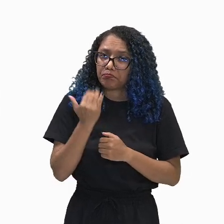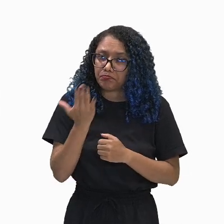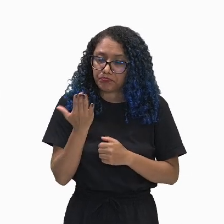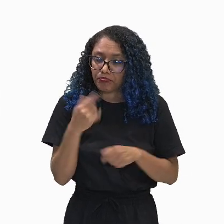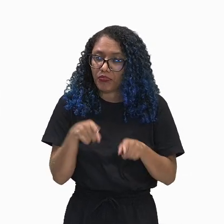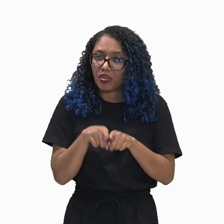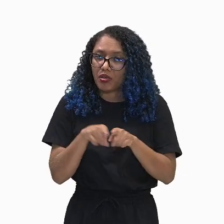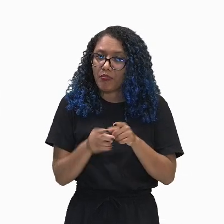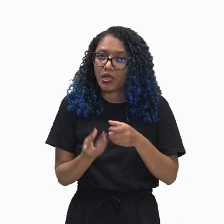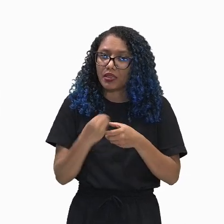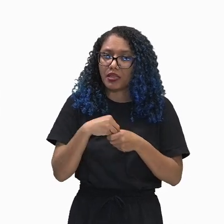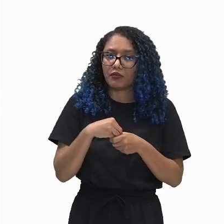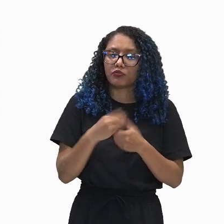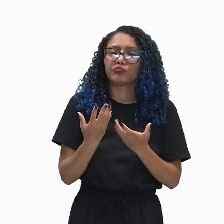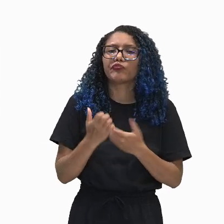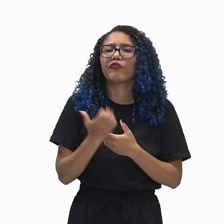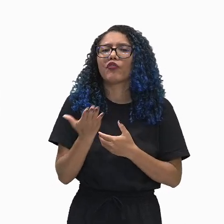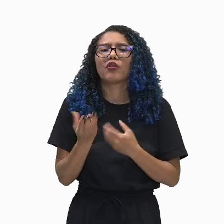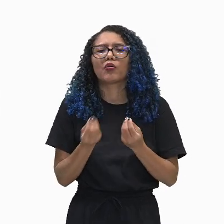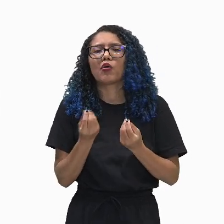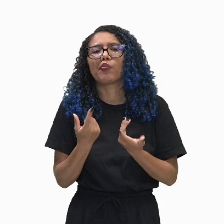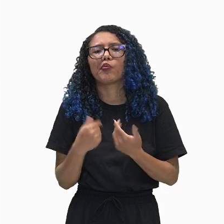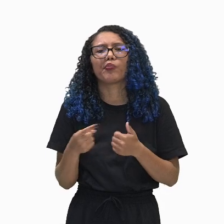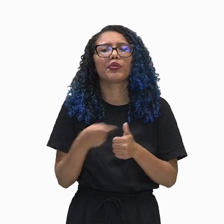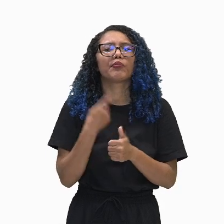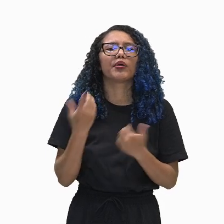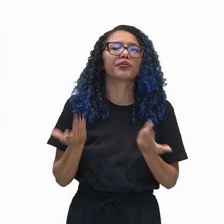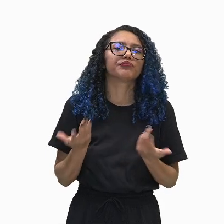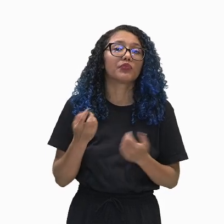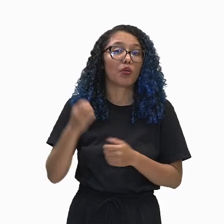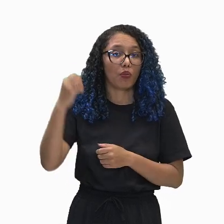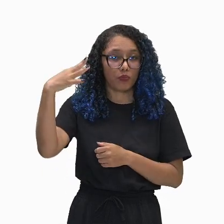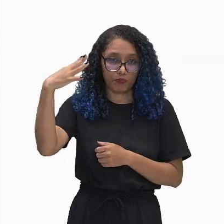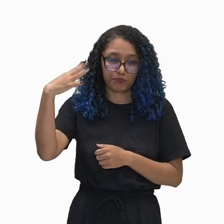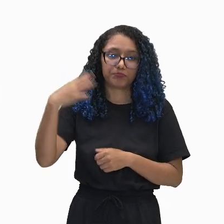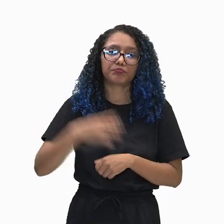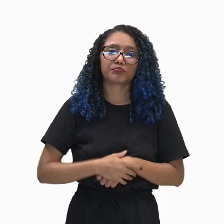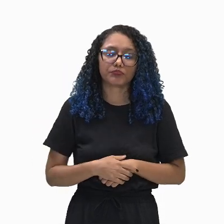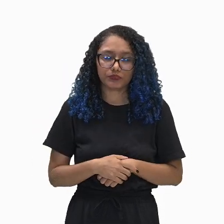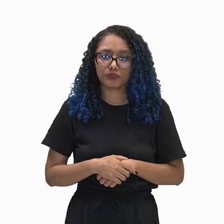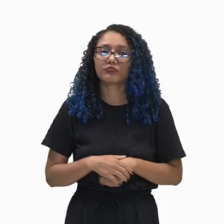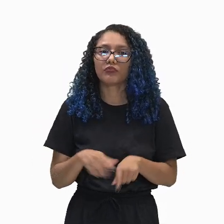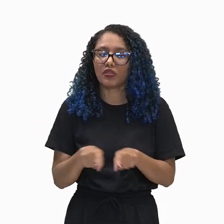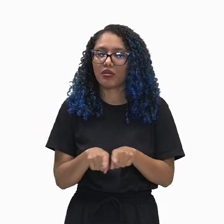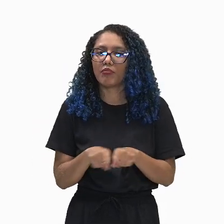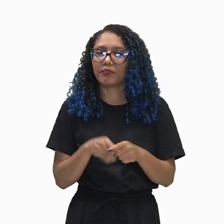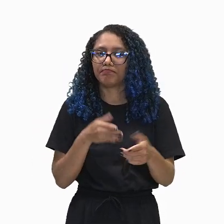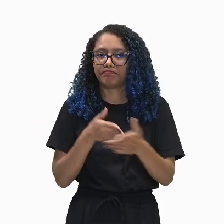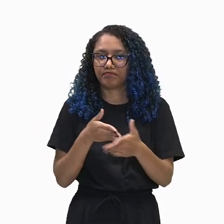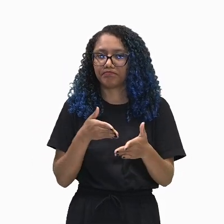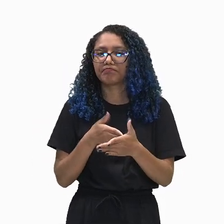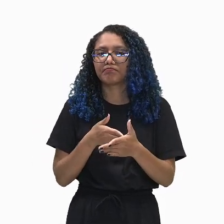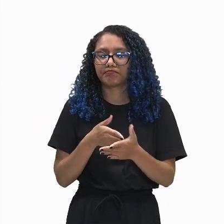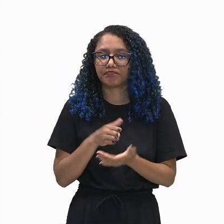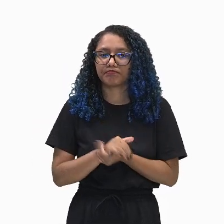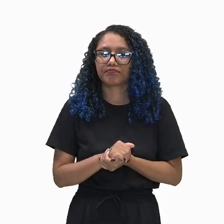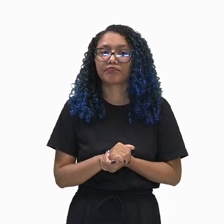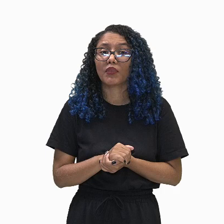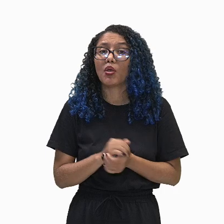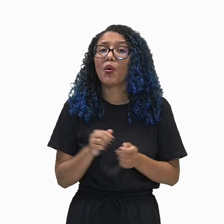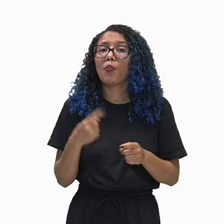pelos externos, como a luz. A luz é um fator limitante, né? Ela faz parte aí do meio.